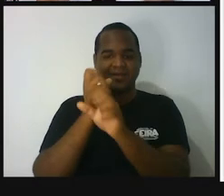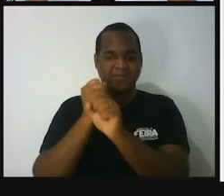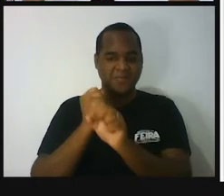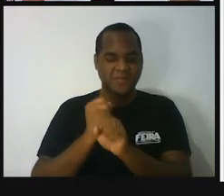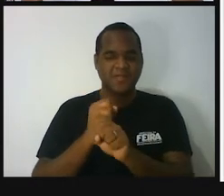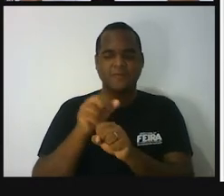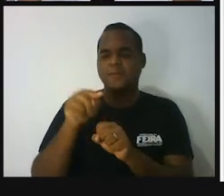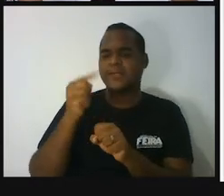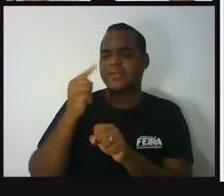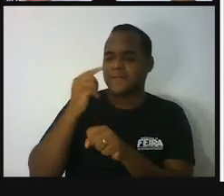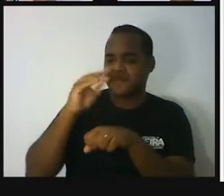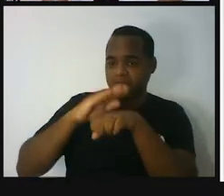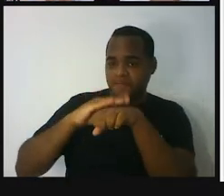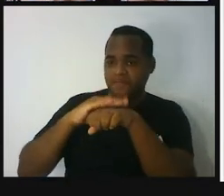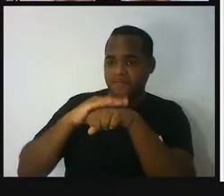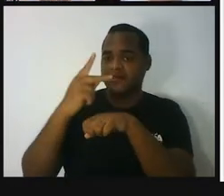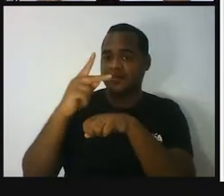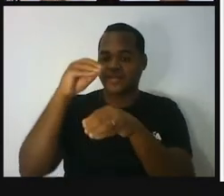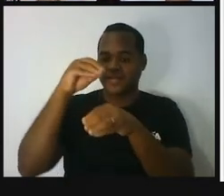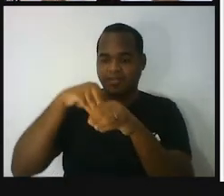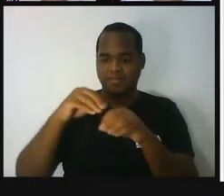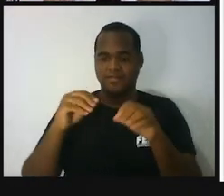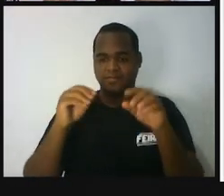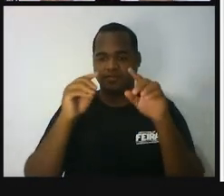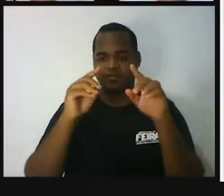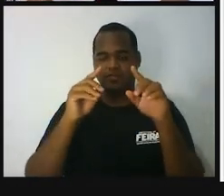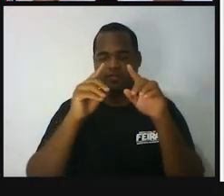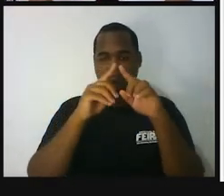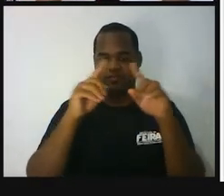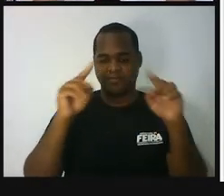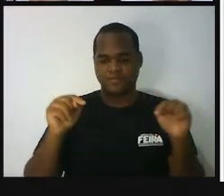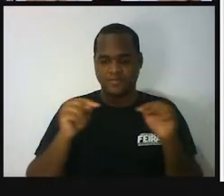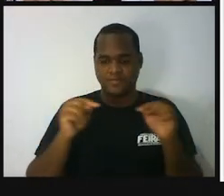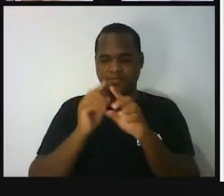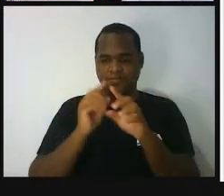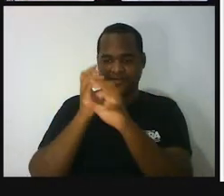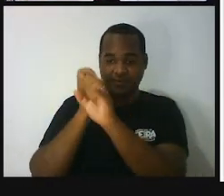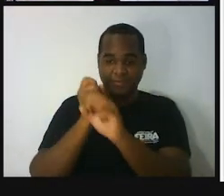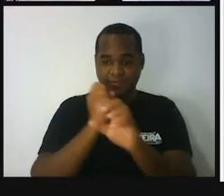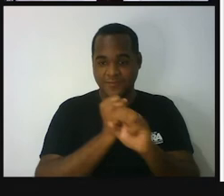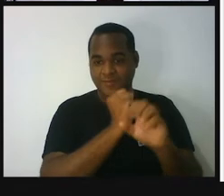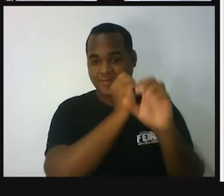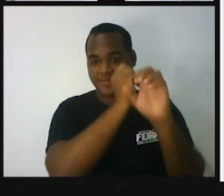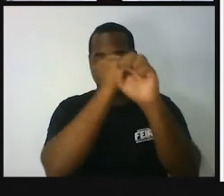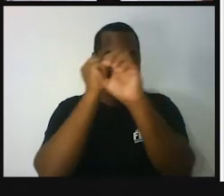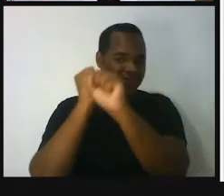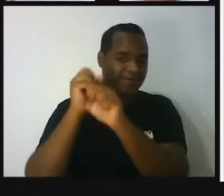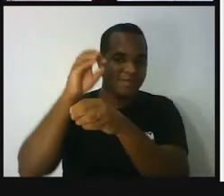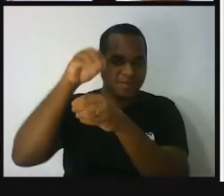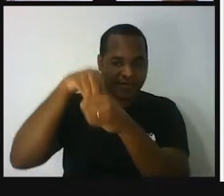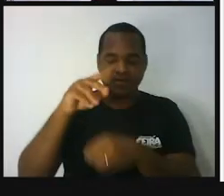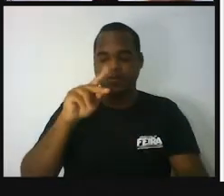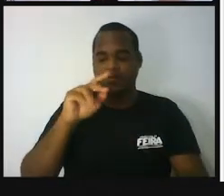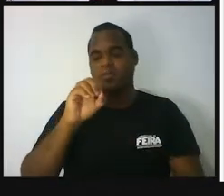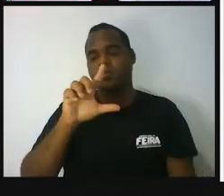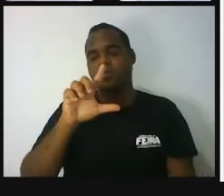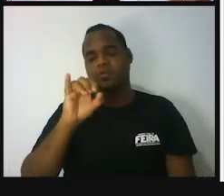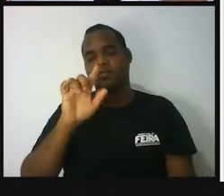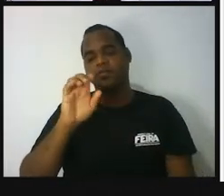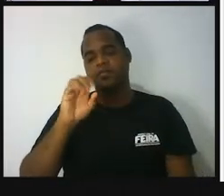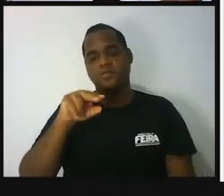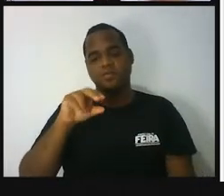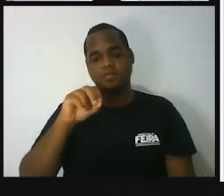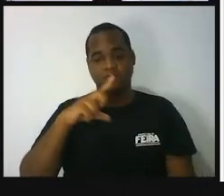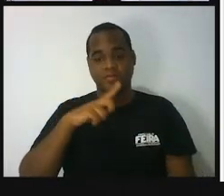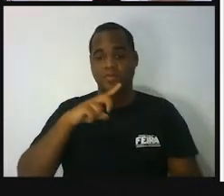quando você medir os ângulos internos, os ângulos de dentro, as aberturazinhas dentro do polígono, todas essas